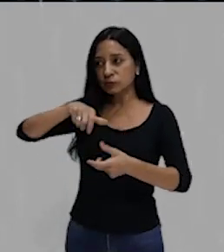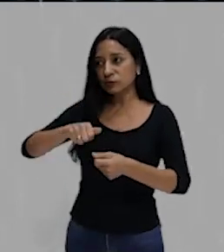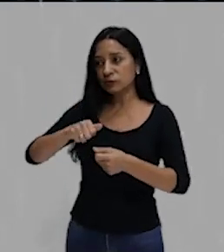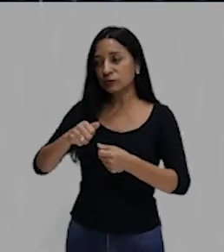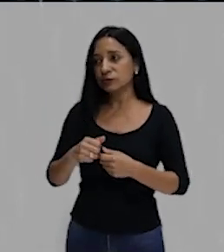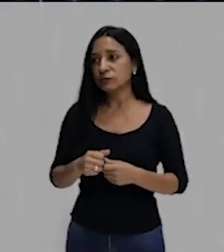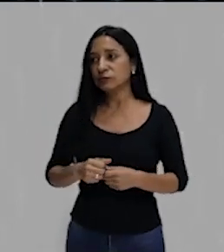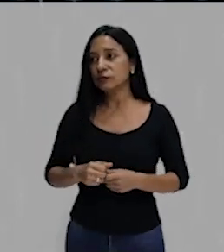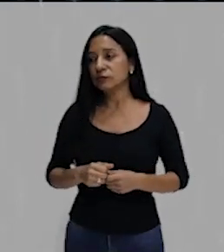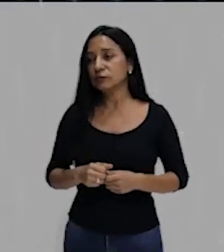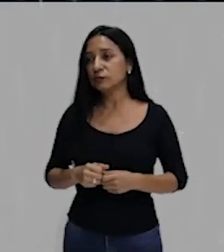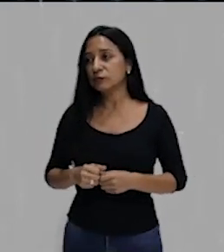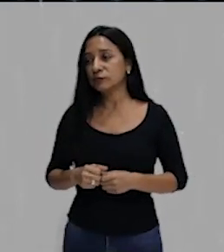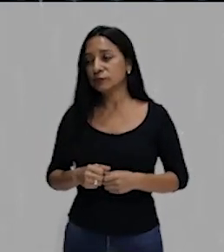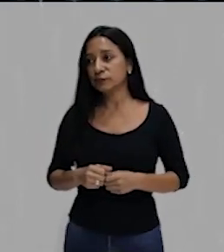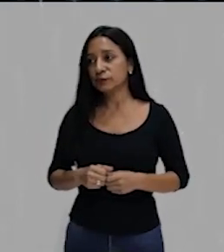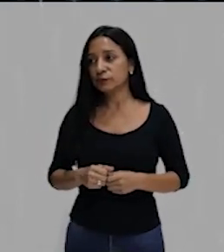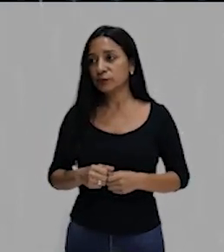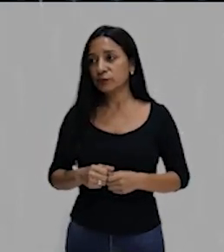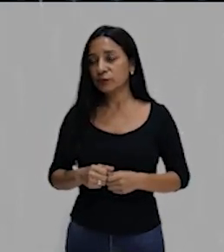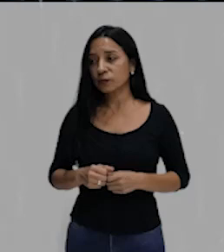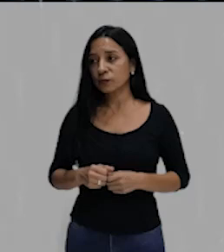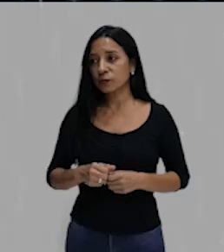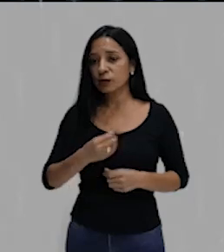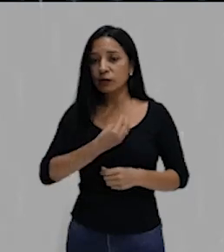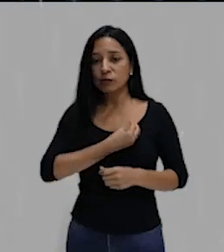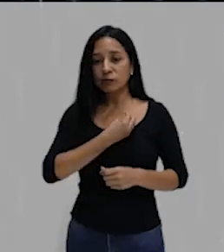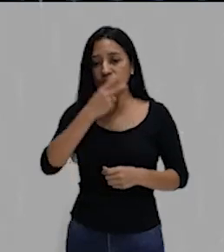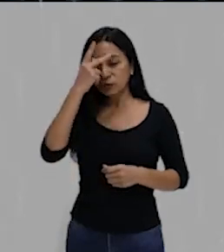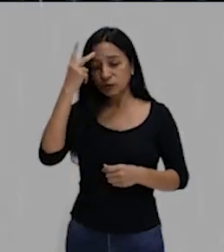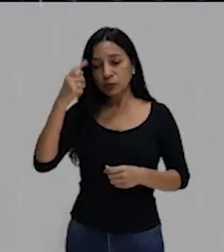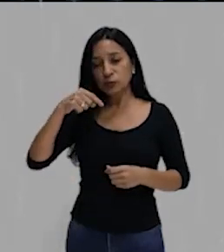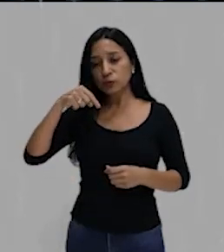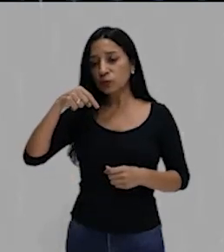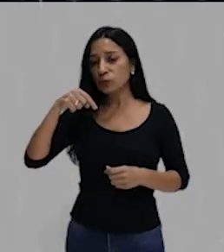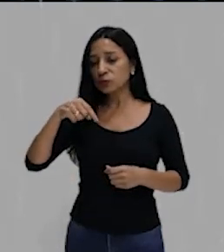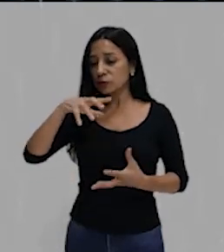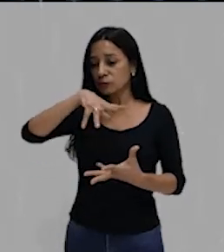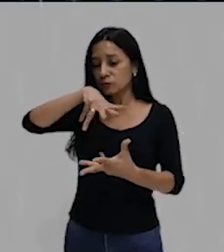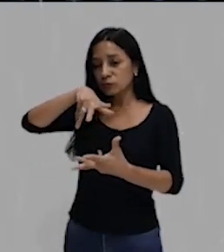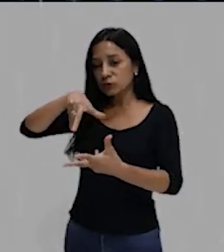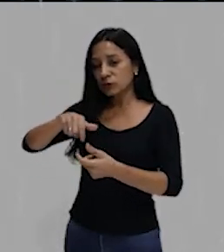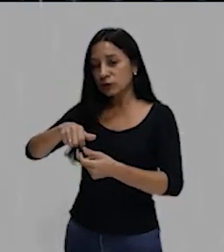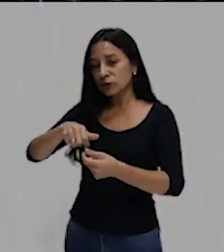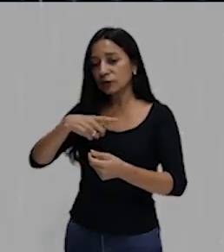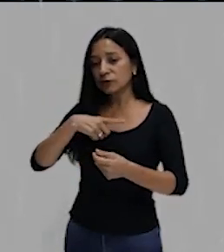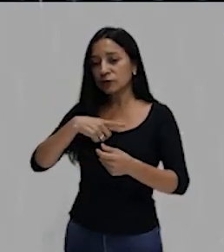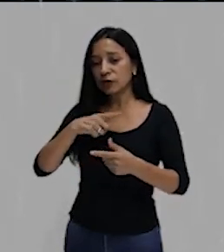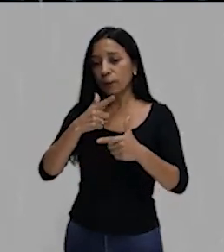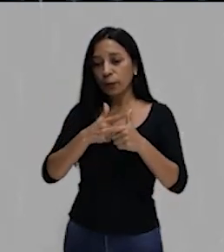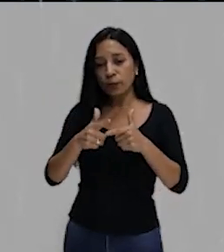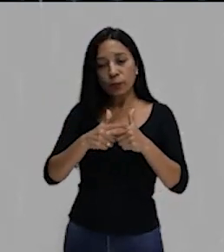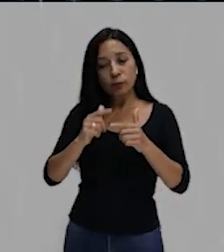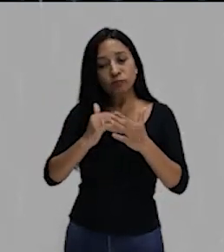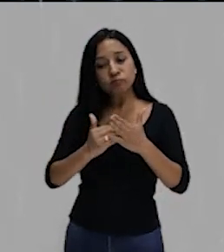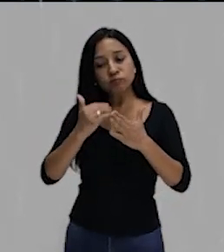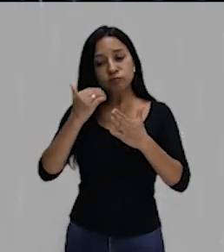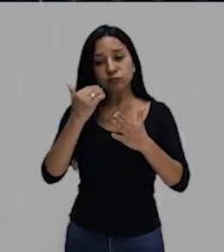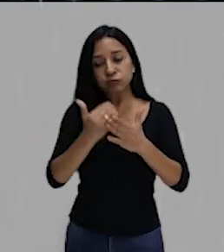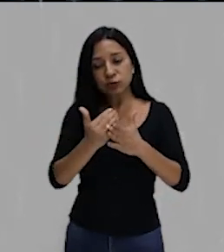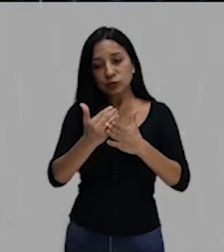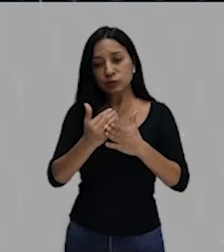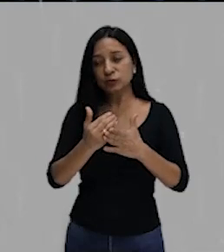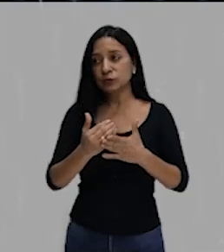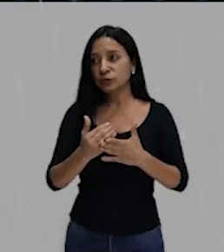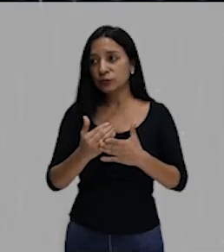atuação dos seres humanos no nosso planeta, tem gerado consequências que provocam um aumento desse aquecimento global,